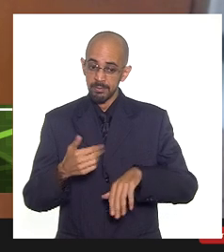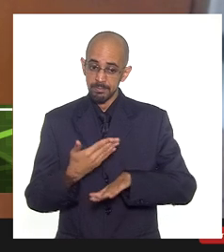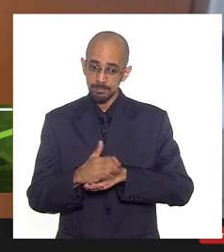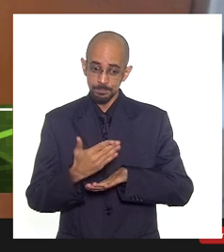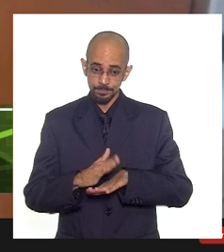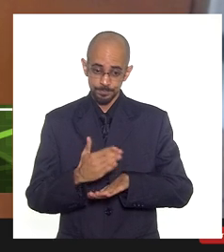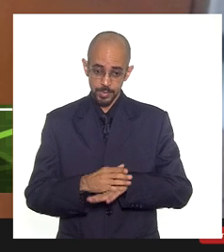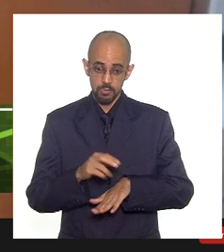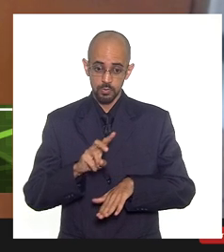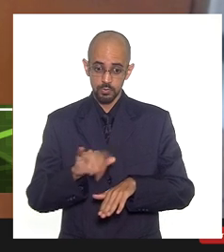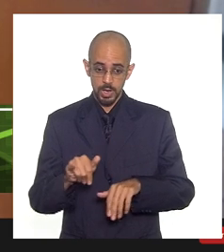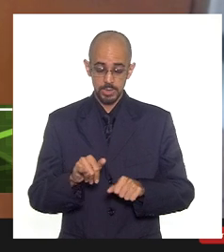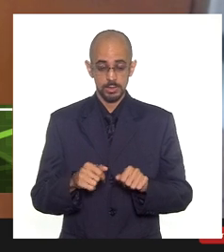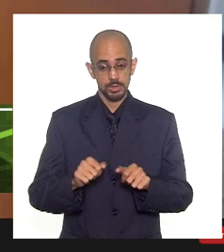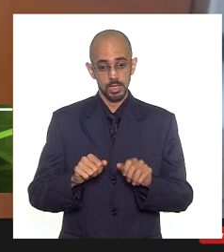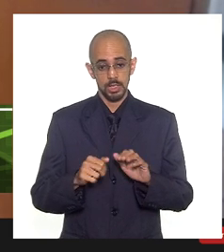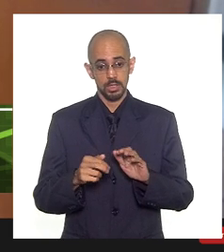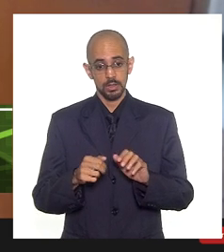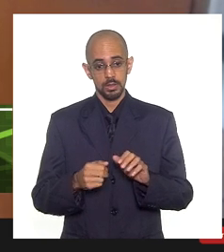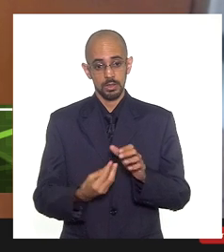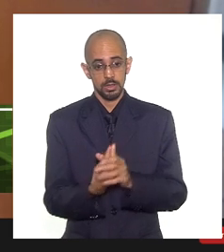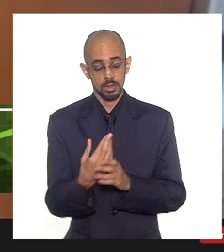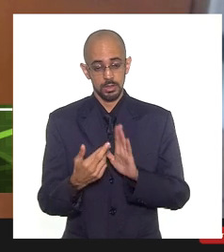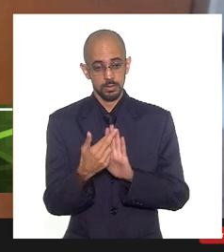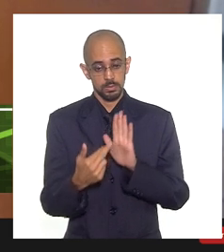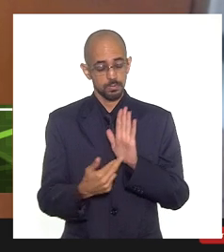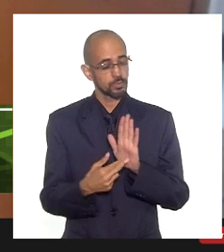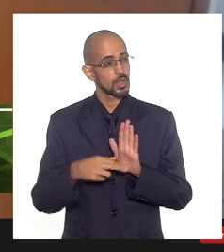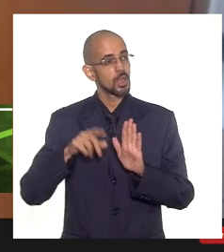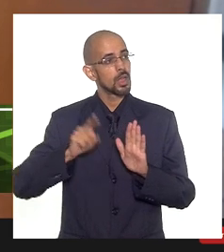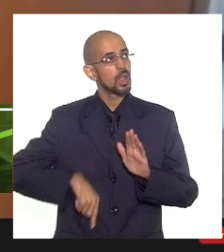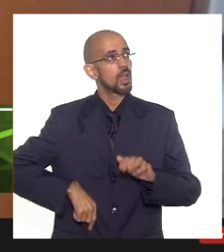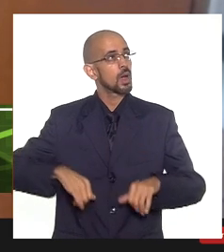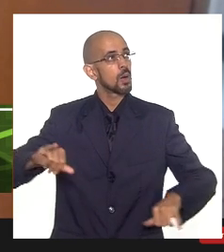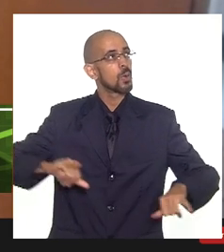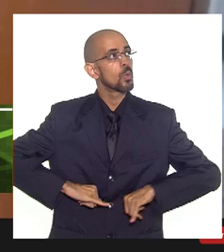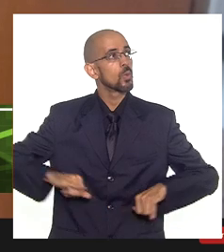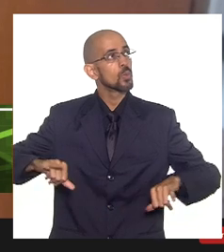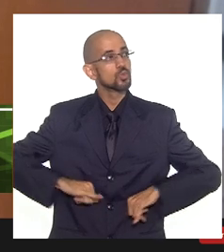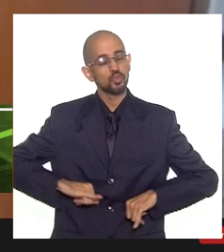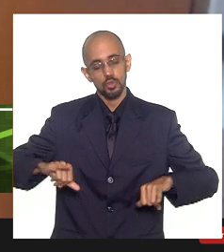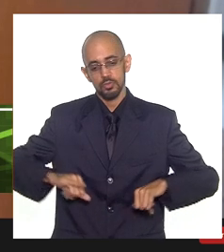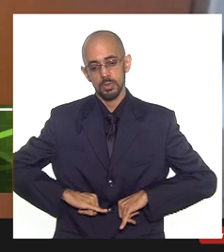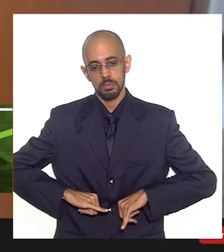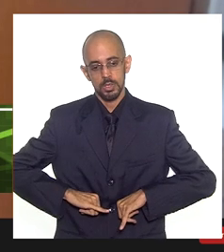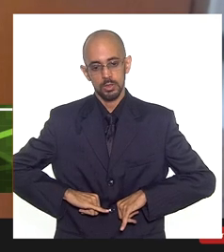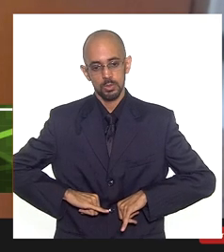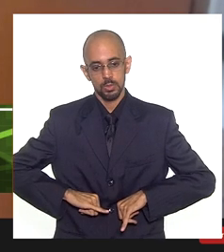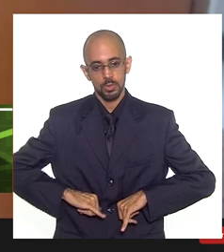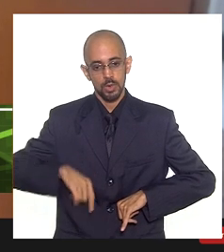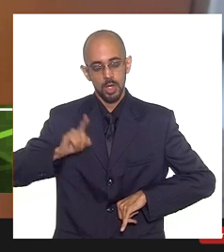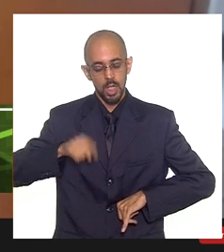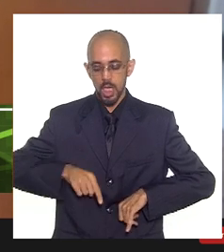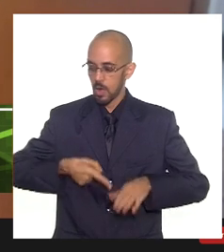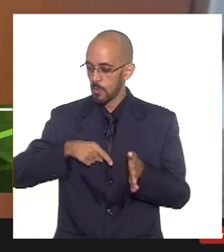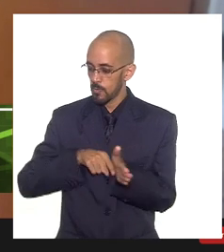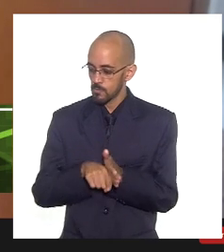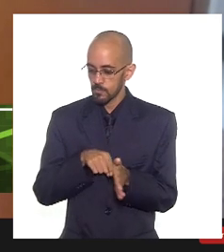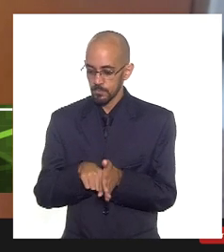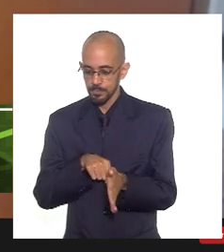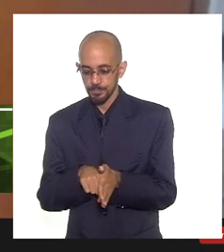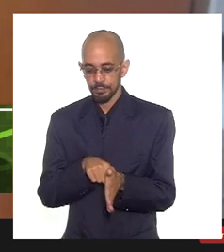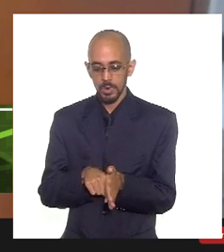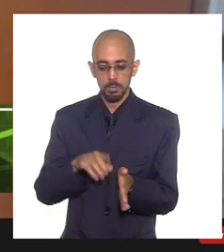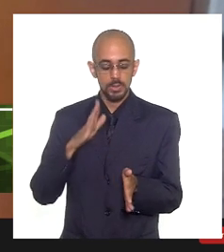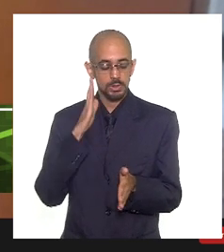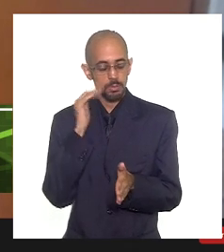parametrizado é uma via cruzes é uma profunda investigação quanto a natureza